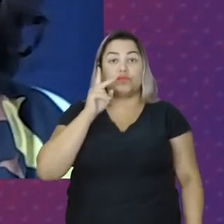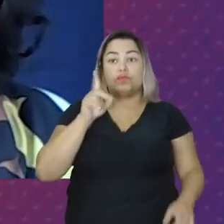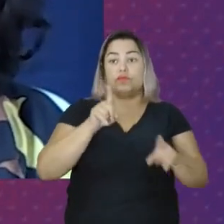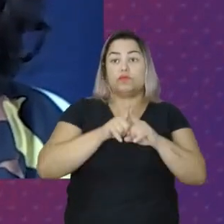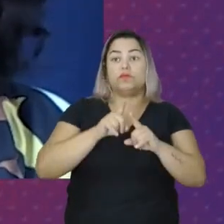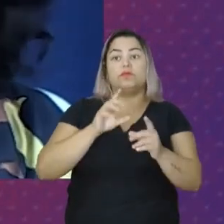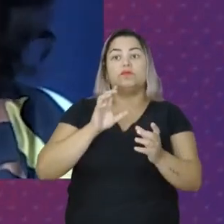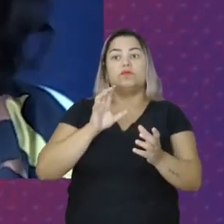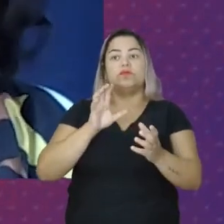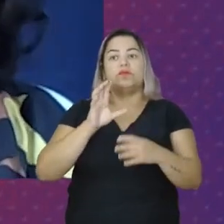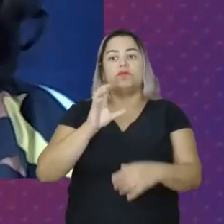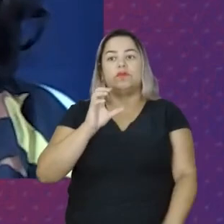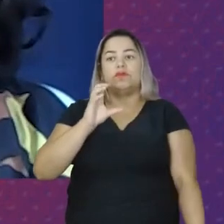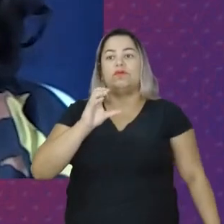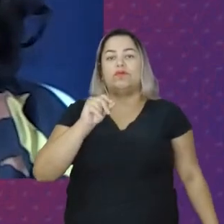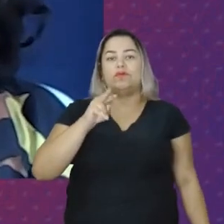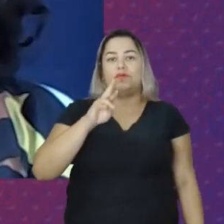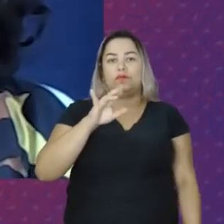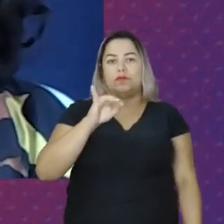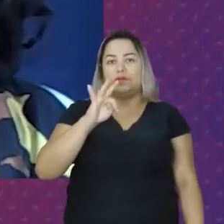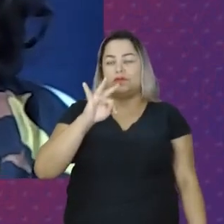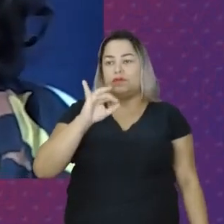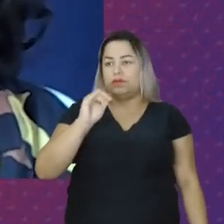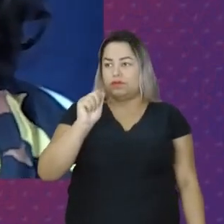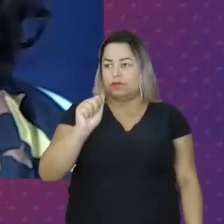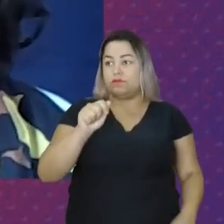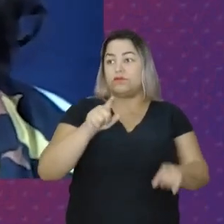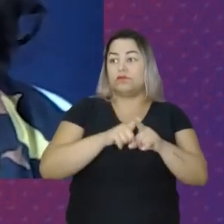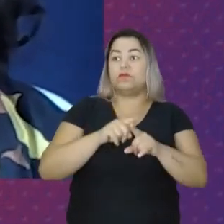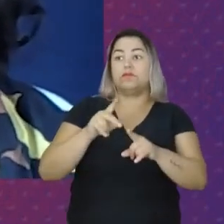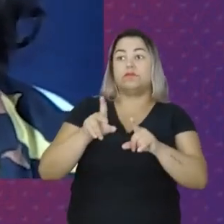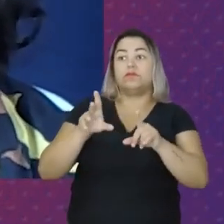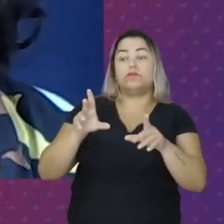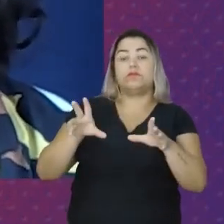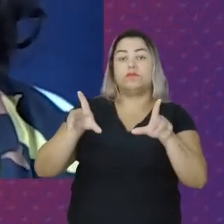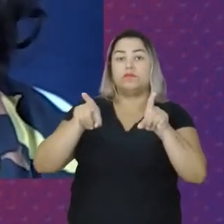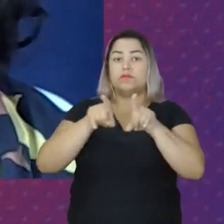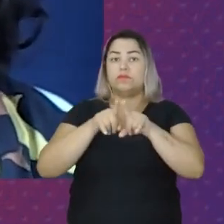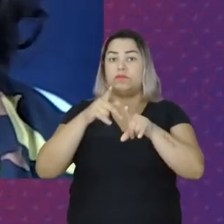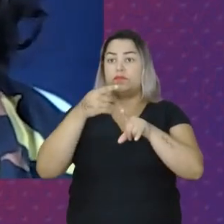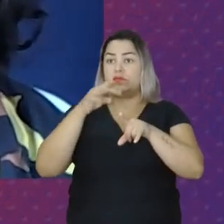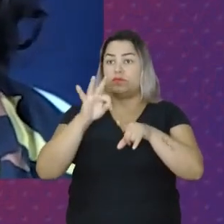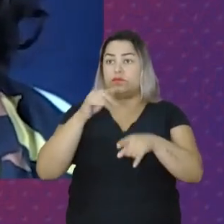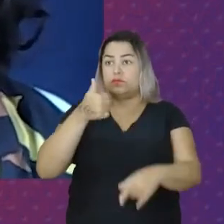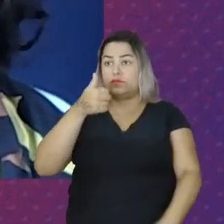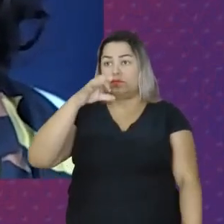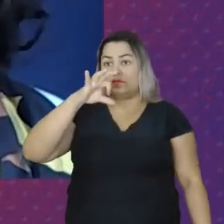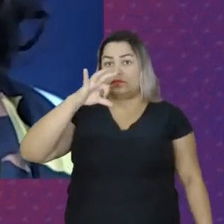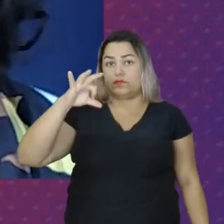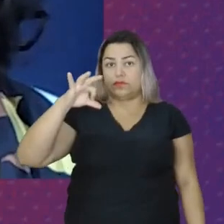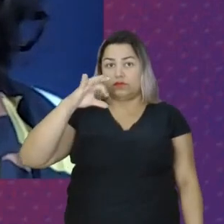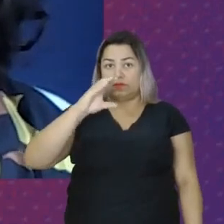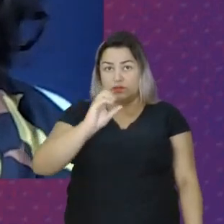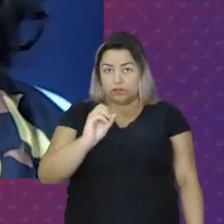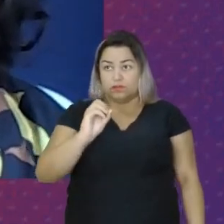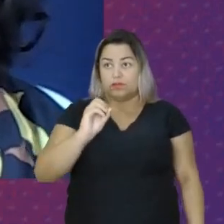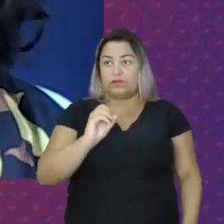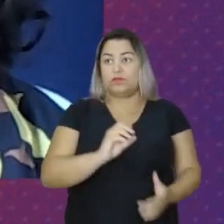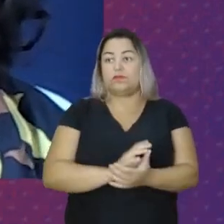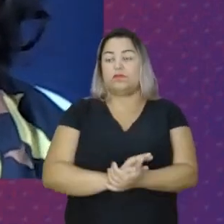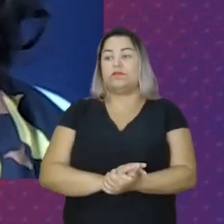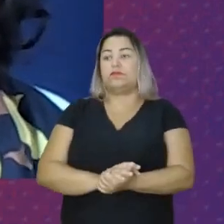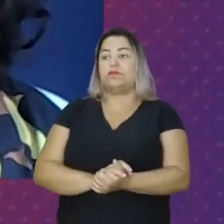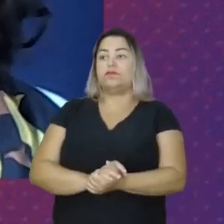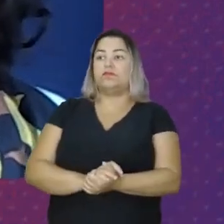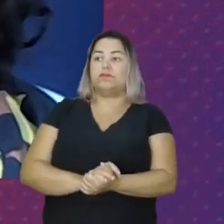Curitiba pelo Partido dos Trabalhadores. Sou filiada ao PT desde 1990